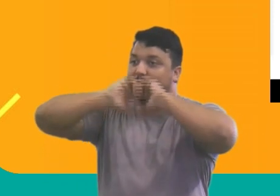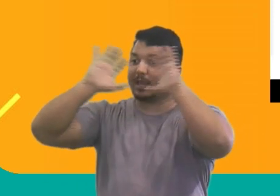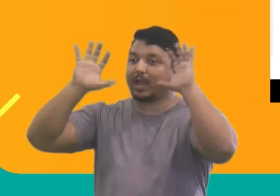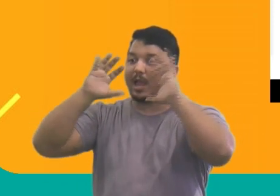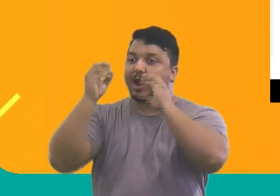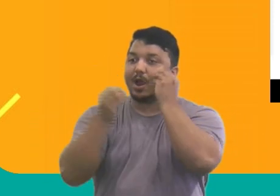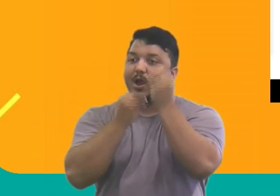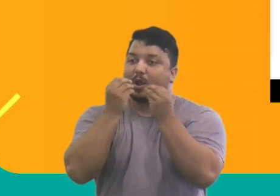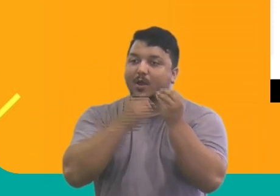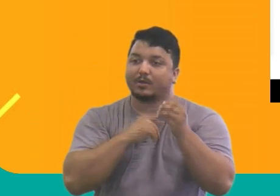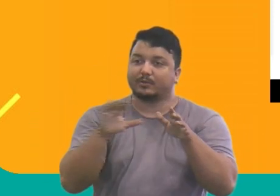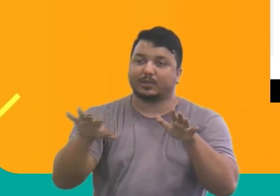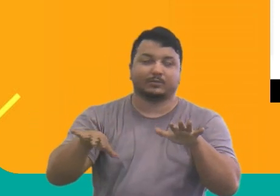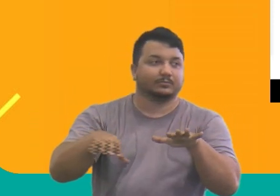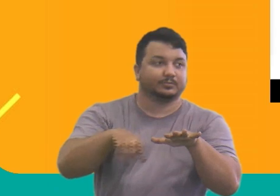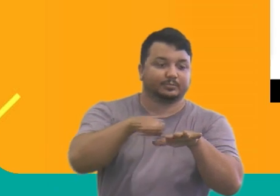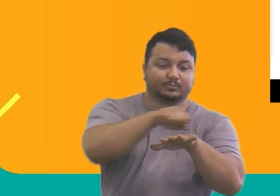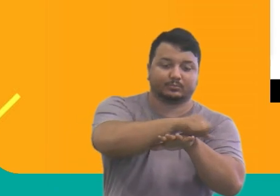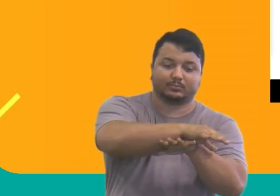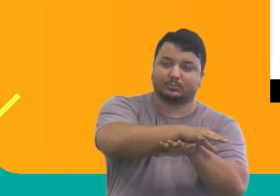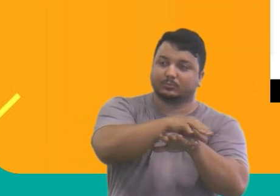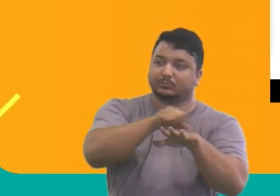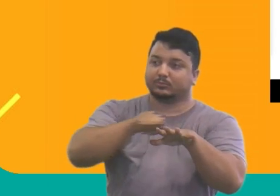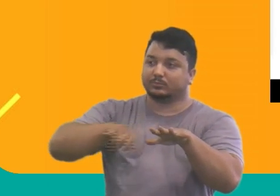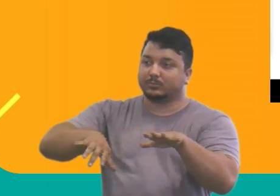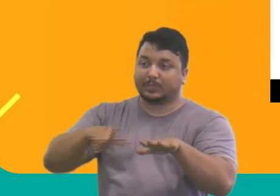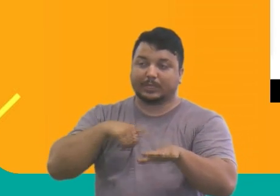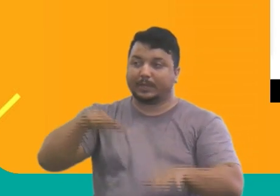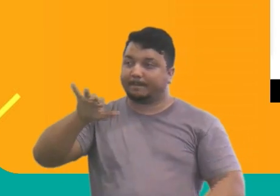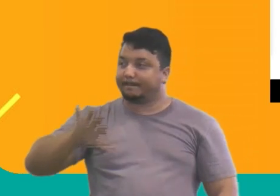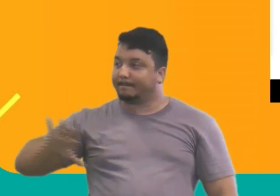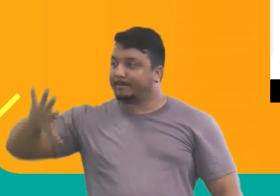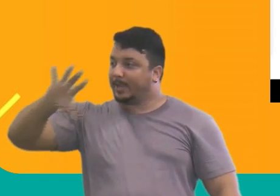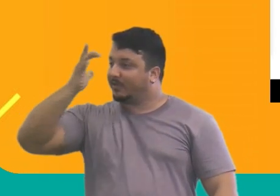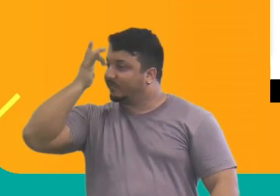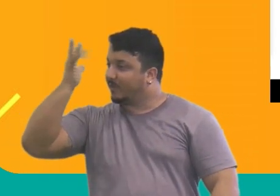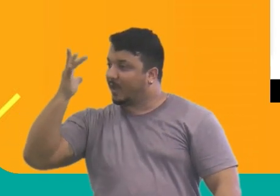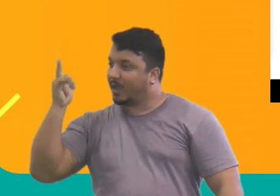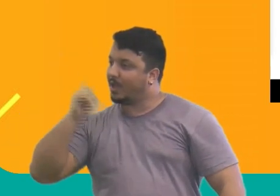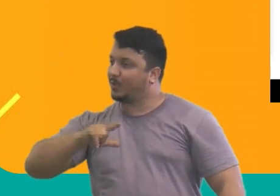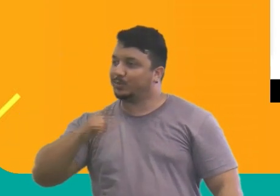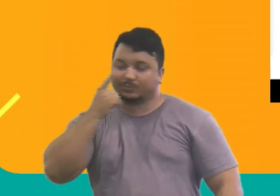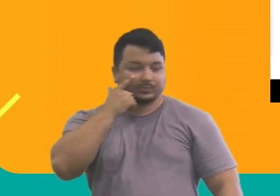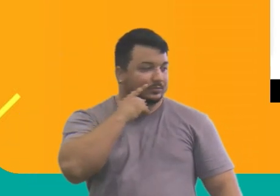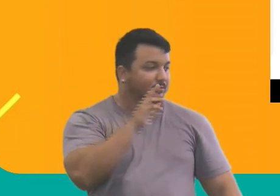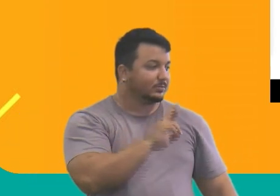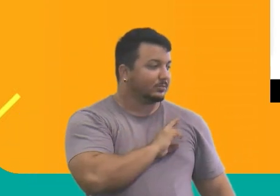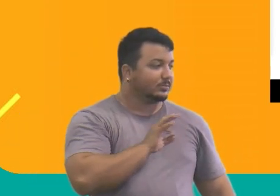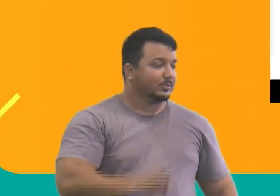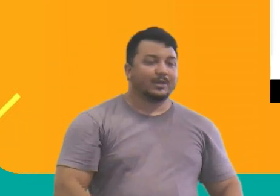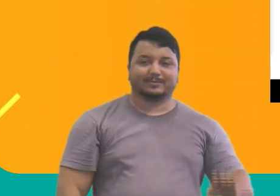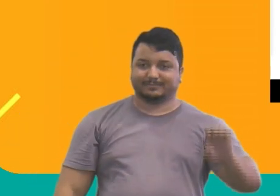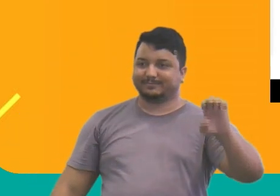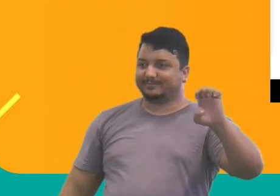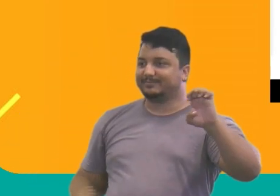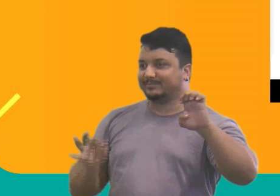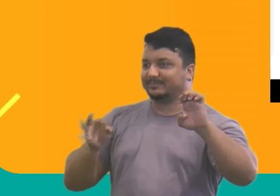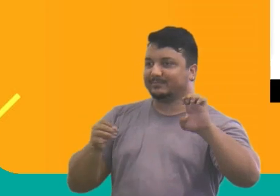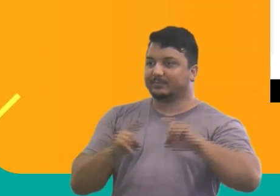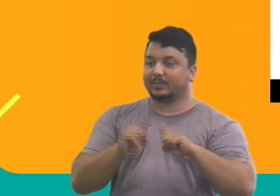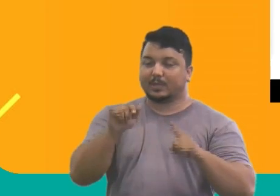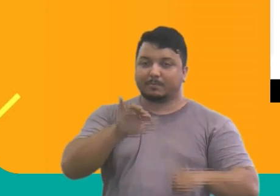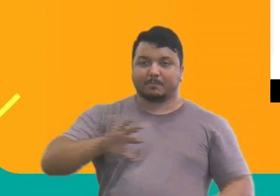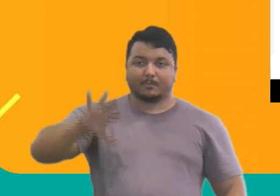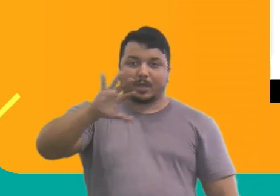esses transportes funcionam. E aí eu trouxe algumas imagens para facilitar a vida. Resposta item E, difusão, mas eu tenho as minhas